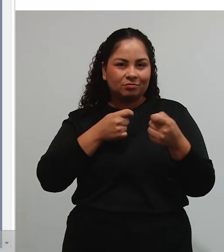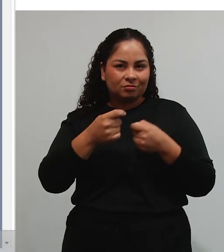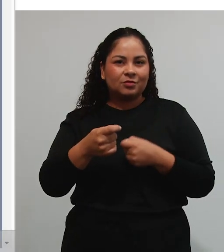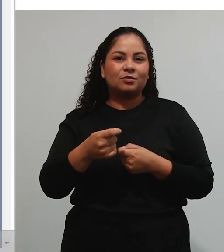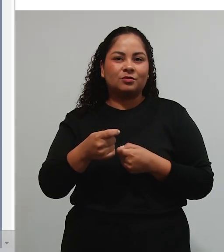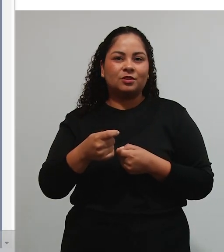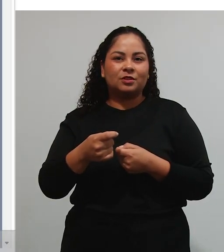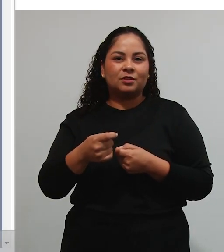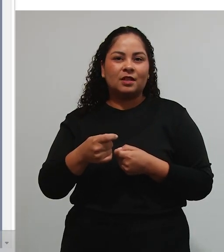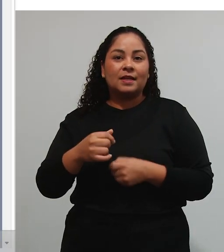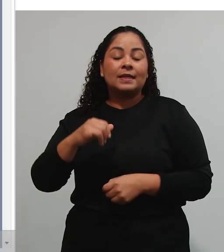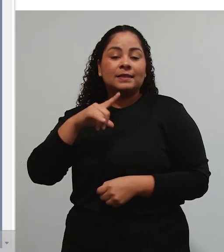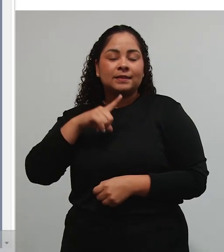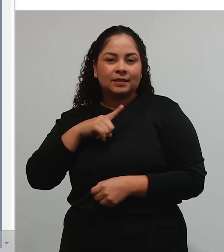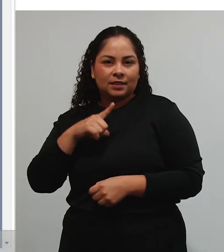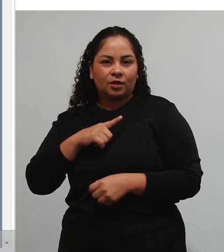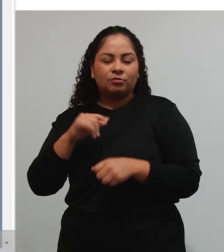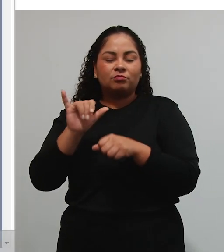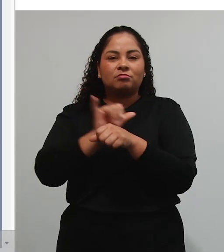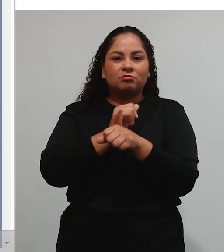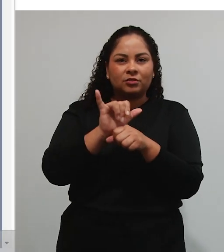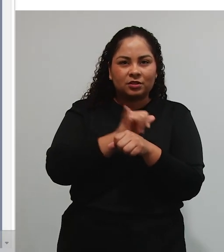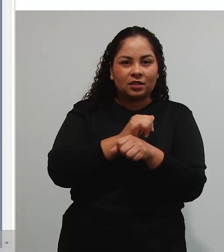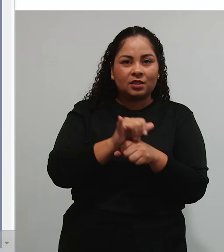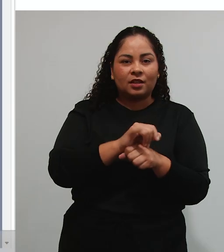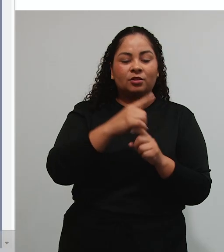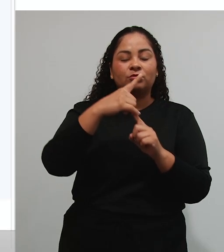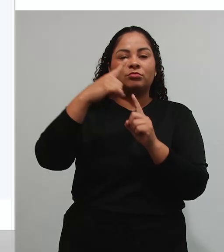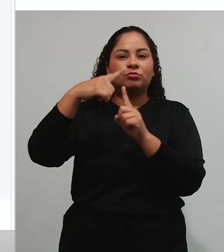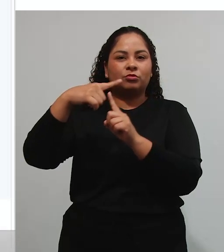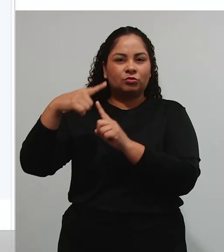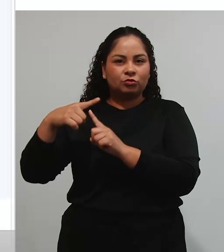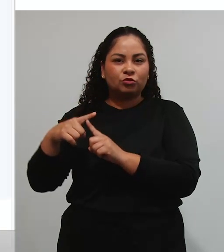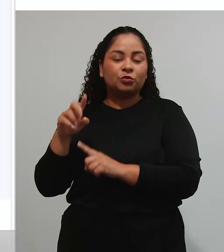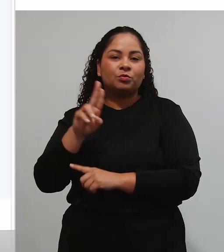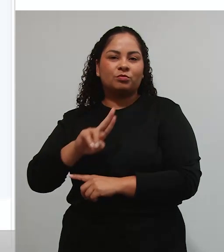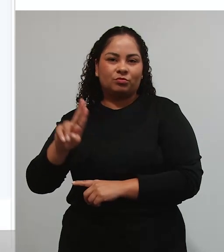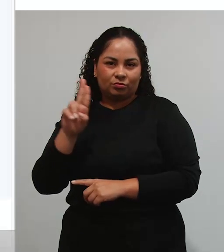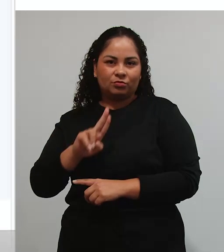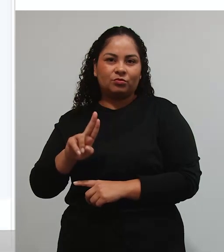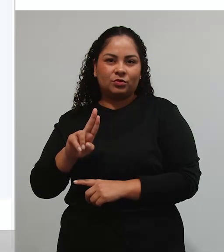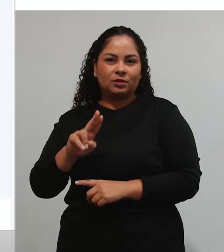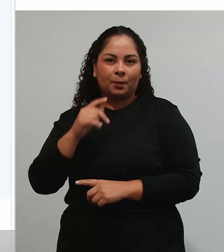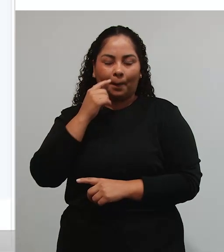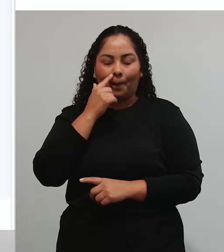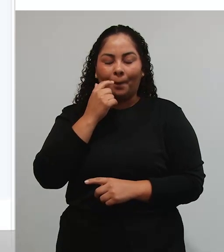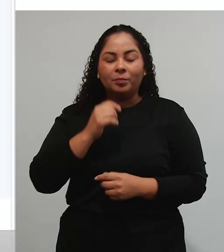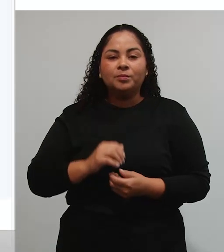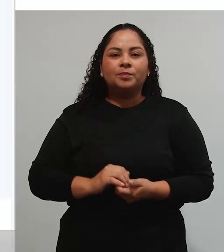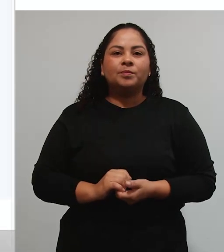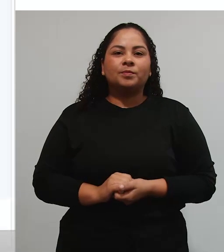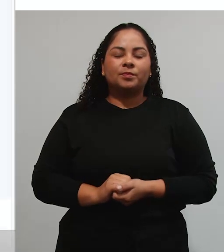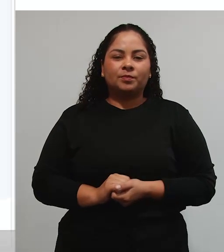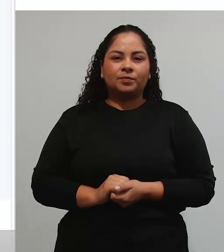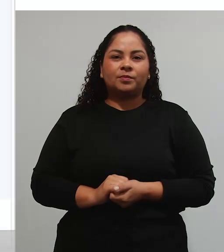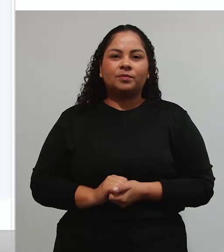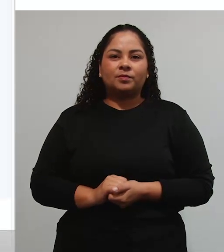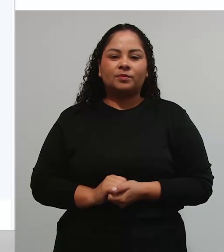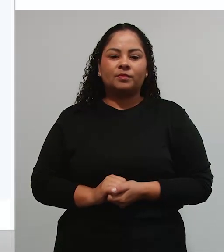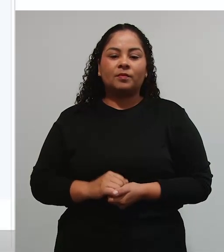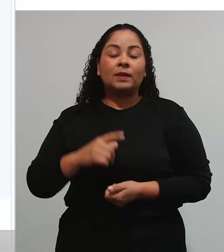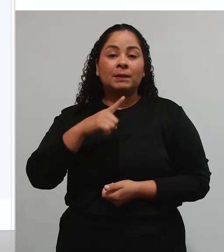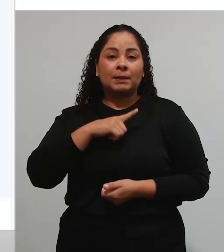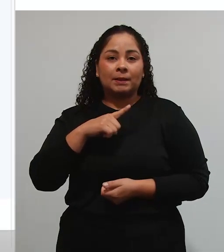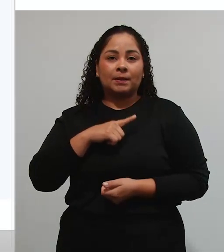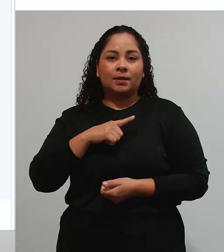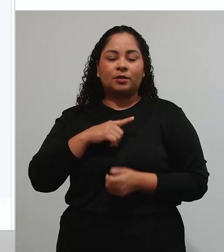aí os elementos para a entrevista. Então, você acessa aqui, né, carrega lá direto para o seu livro lá na biblioteca. Vou fechar o